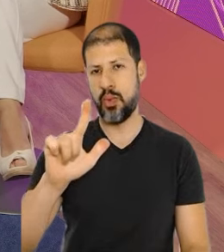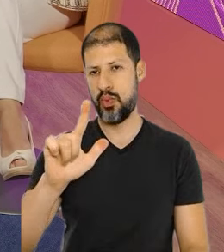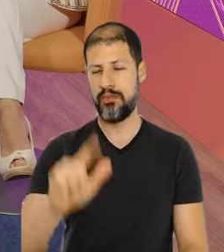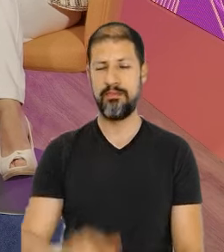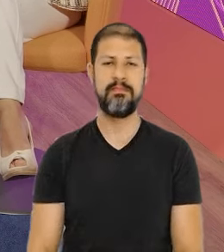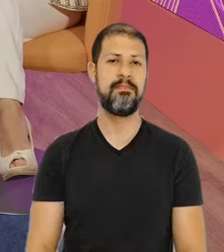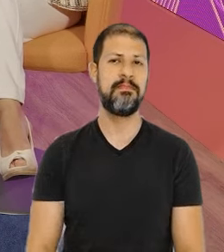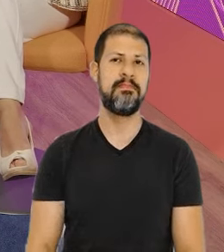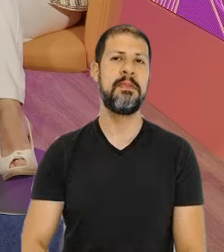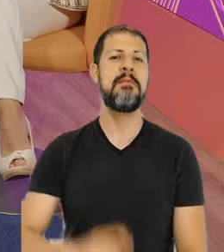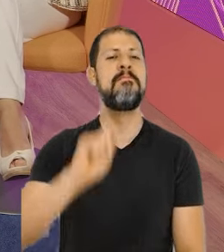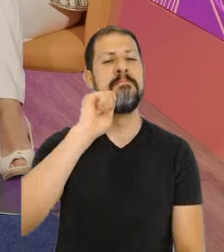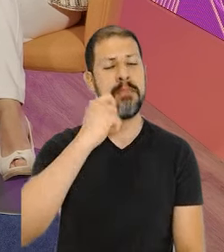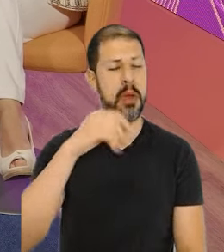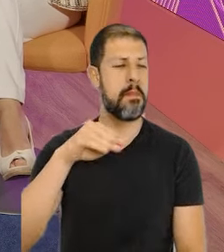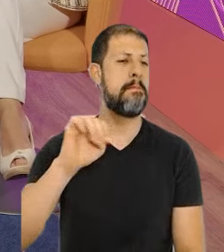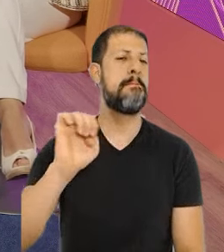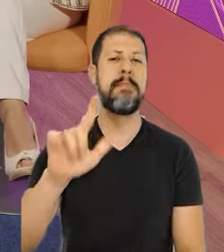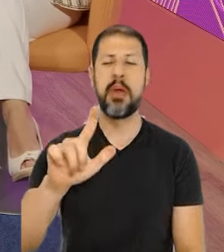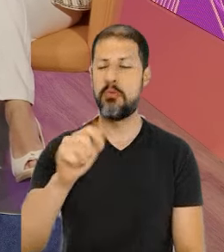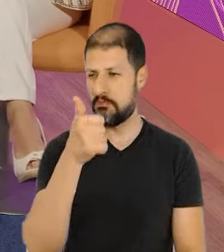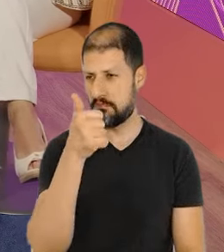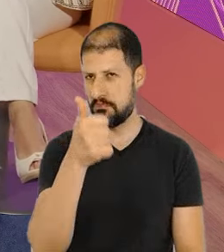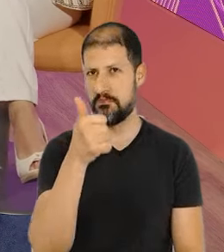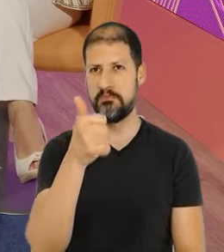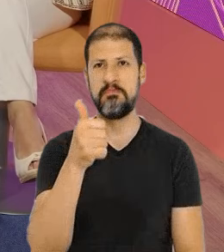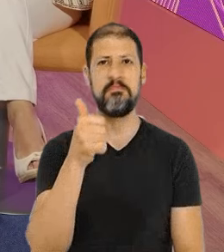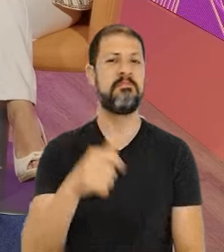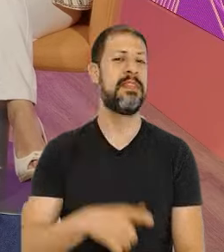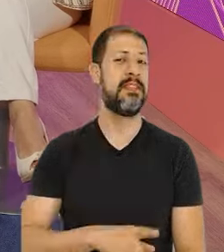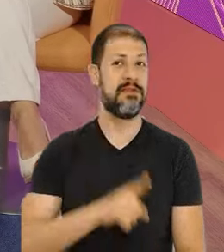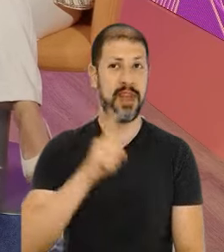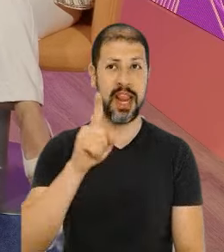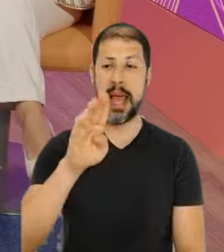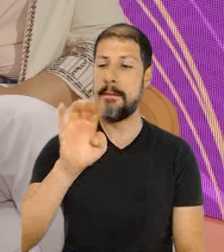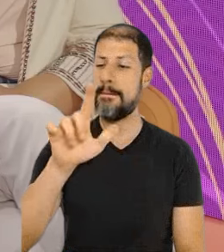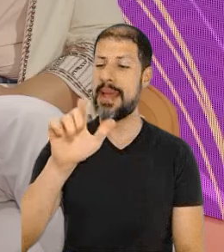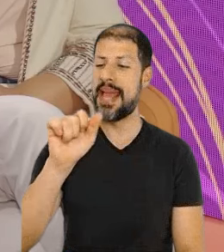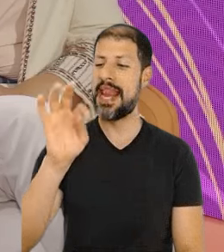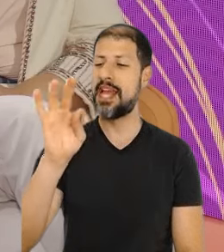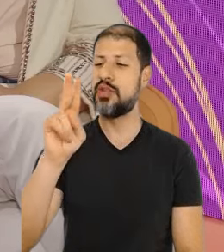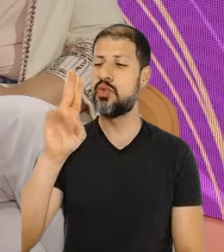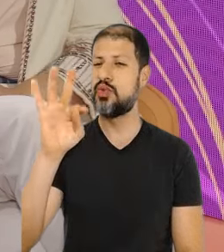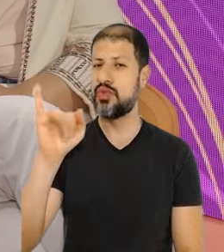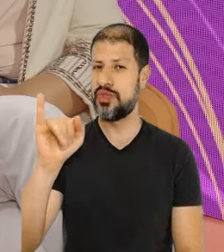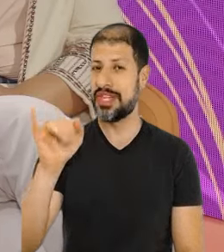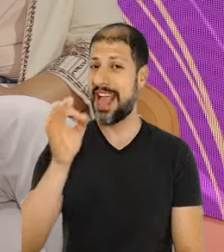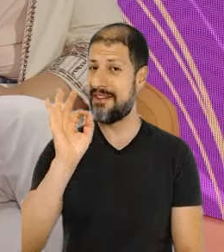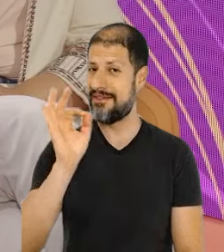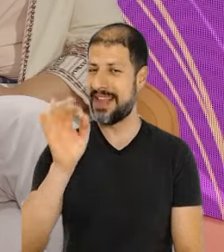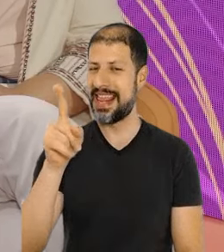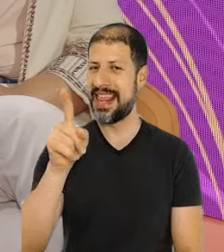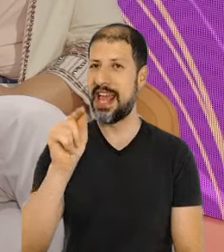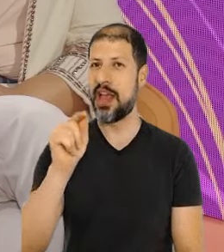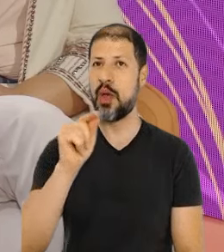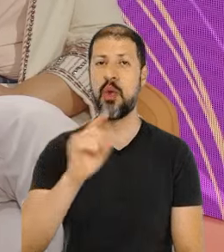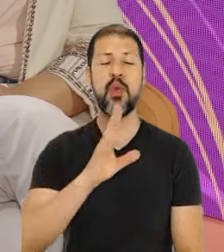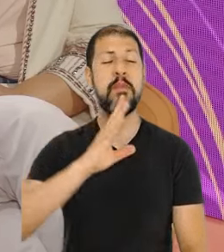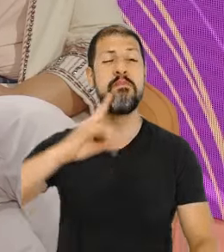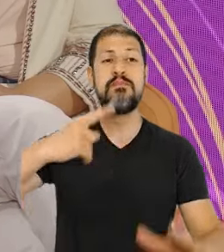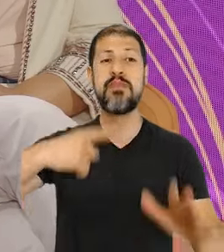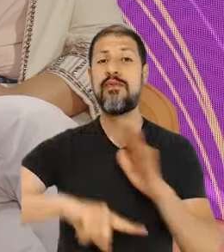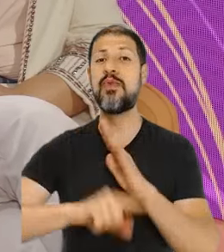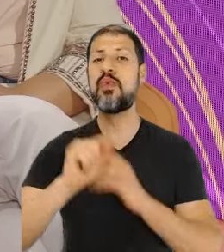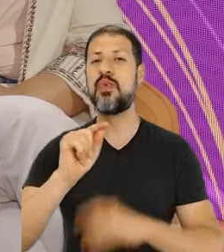de mel o pão de mel então gente ó se for lá na Bela Tut café a especialidade da Jéssica que você vai